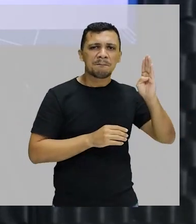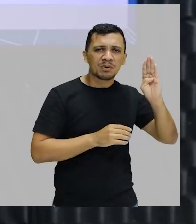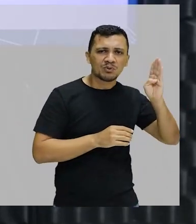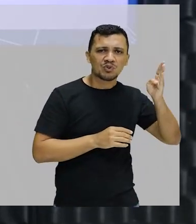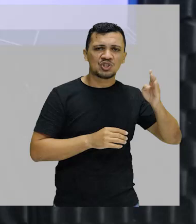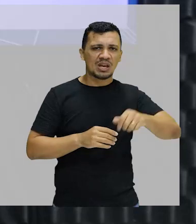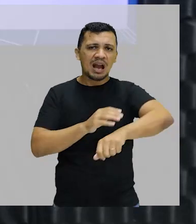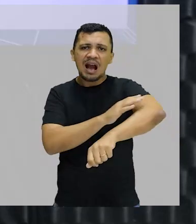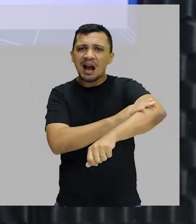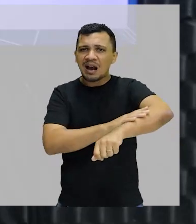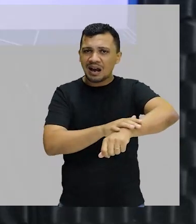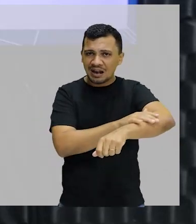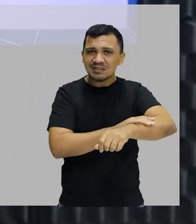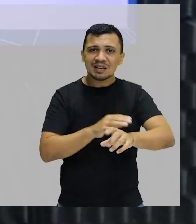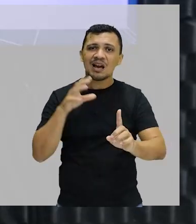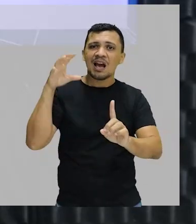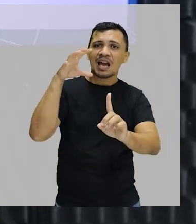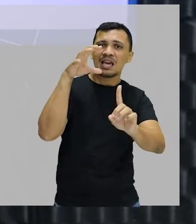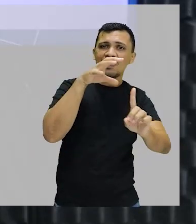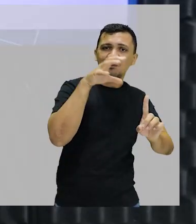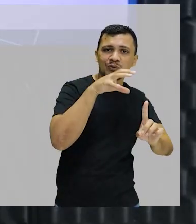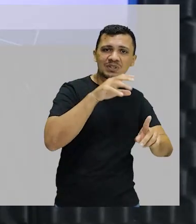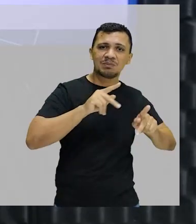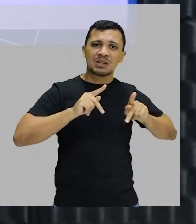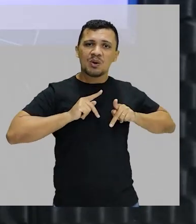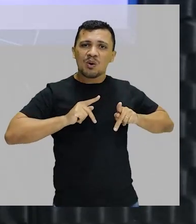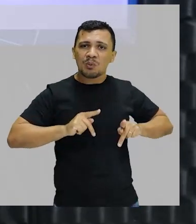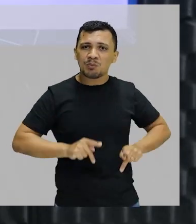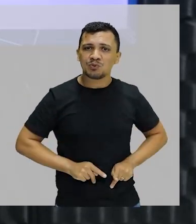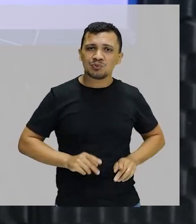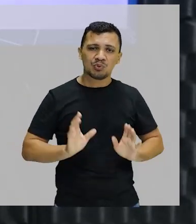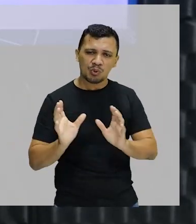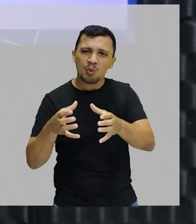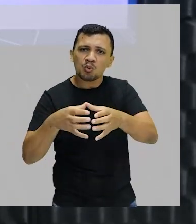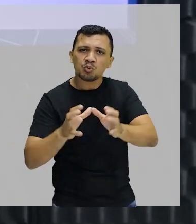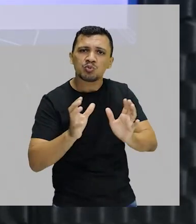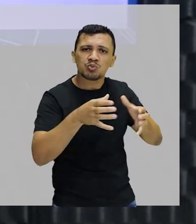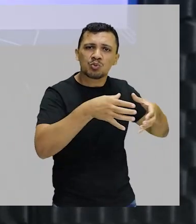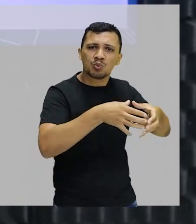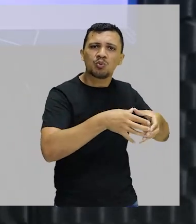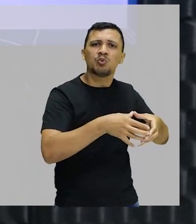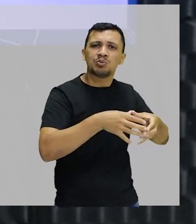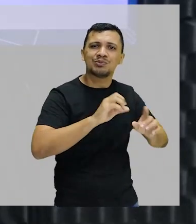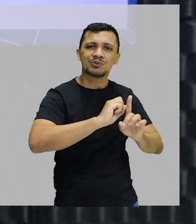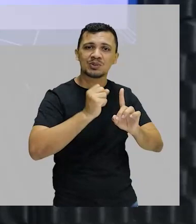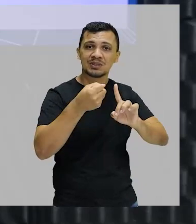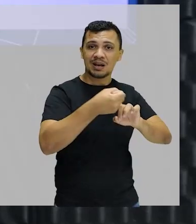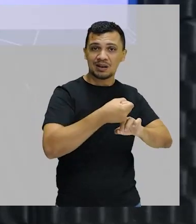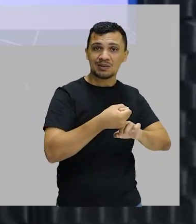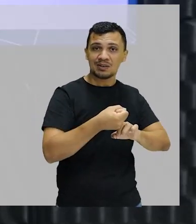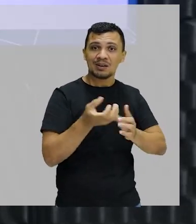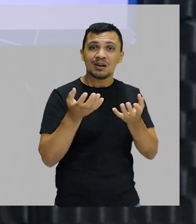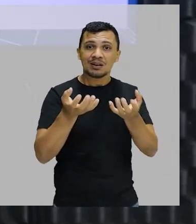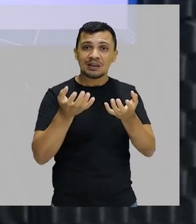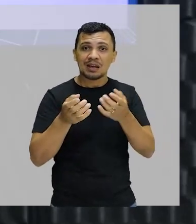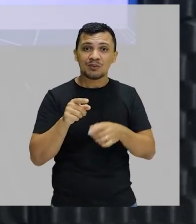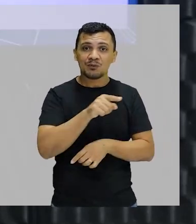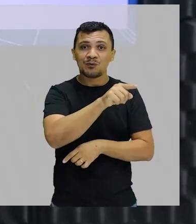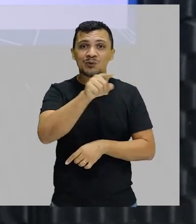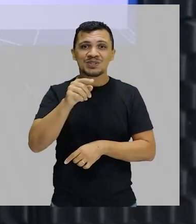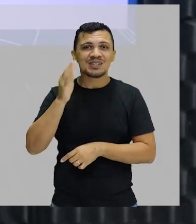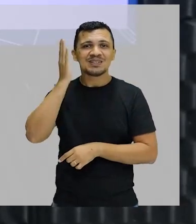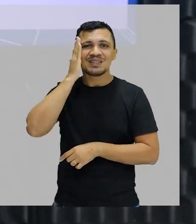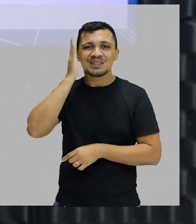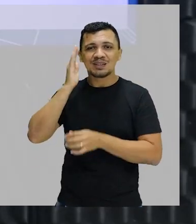racialidade influenciariam o comportamento dos grupos sociais. Então o que eu quero que tu tente entender é esse contexto, tá? Hoje, é claro,